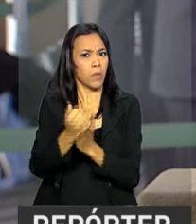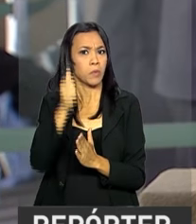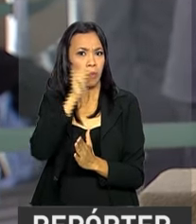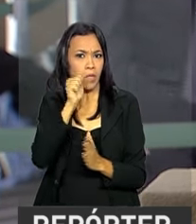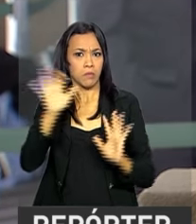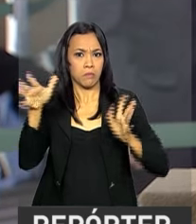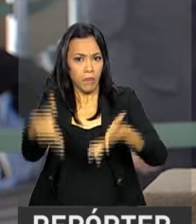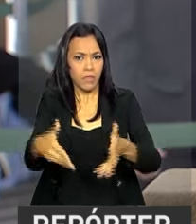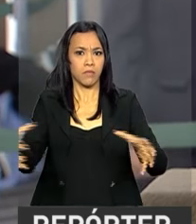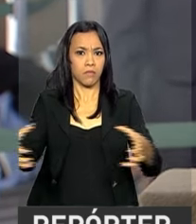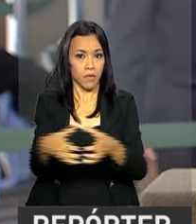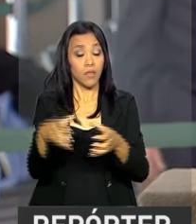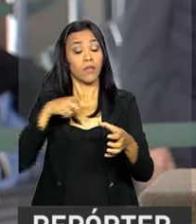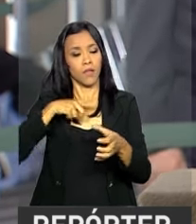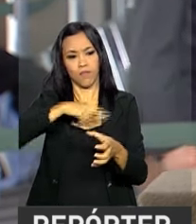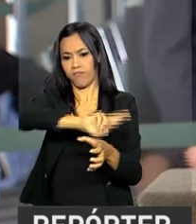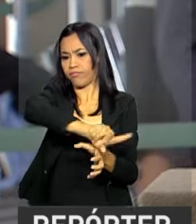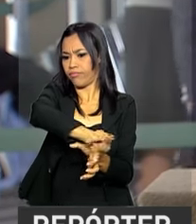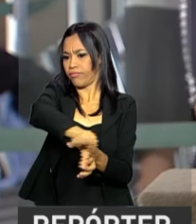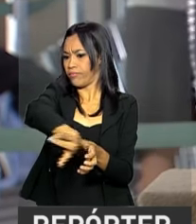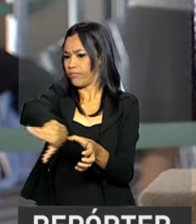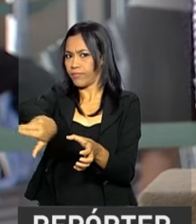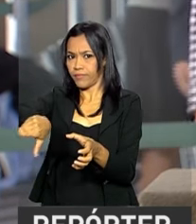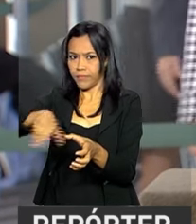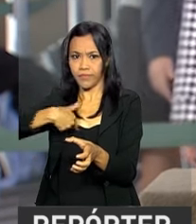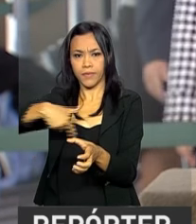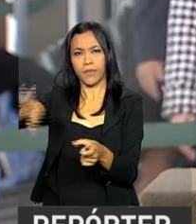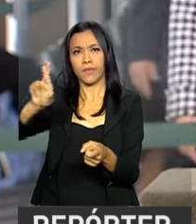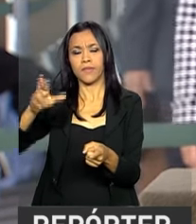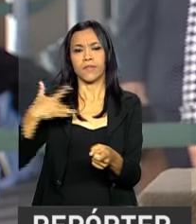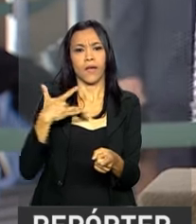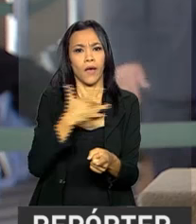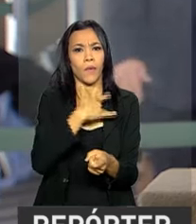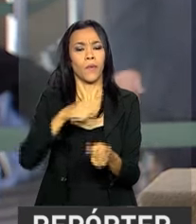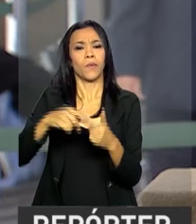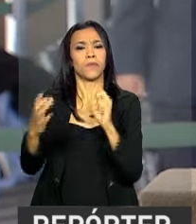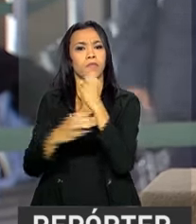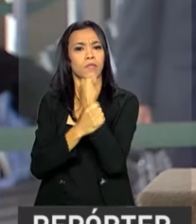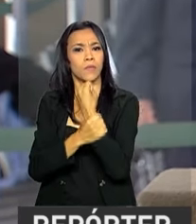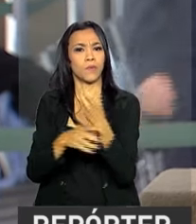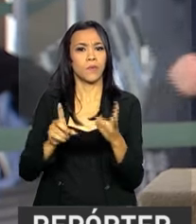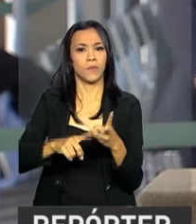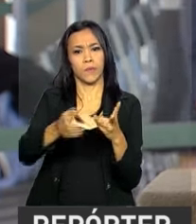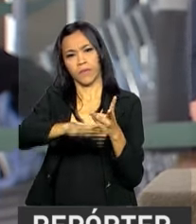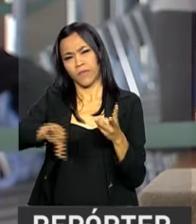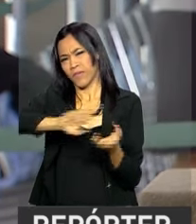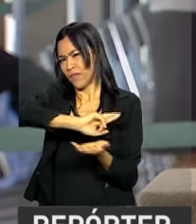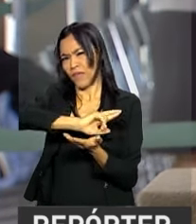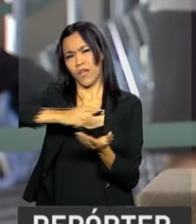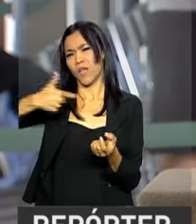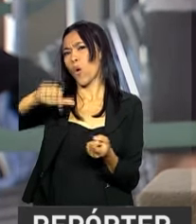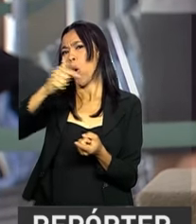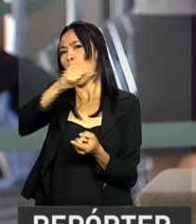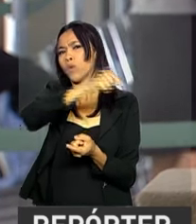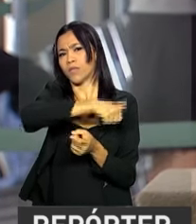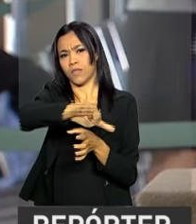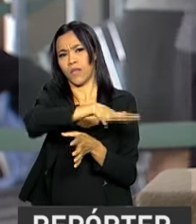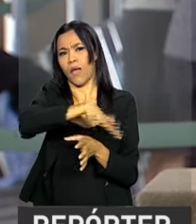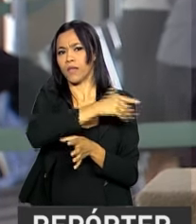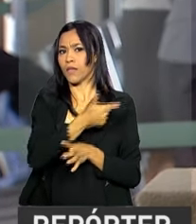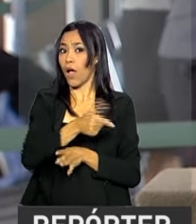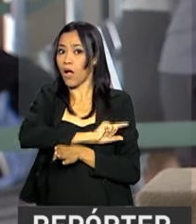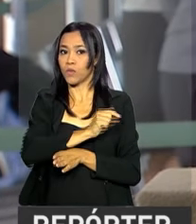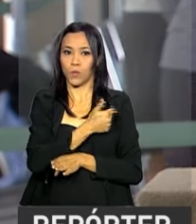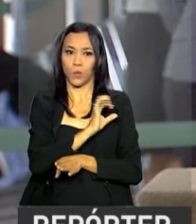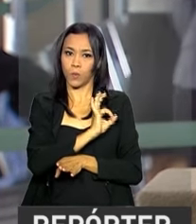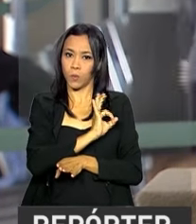diversificação aí do conselho, porque agora tem representantes também de saúde, segurança pública, primeira infância e outras áreas que não estavam representadas até então.